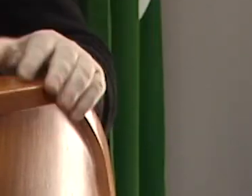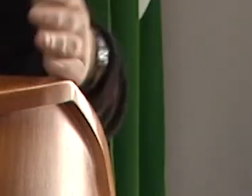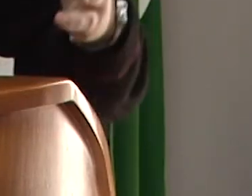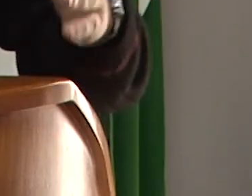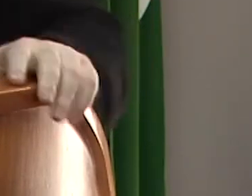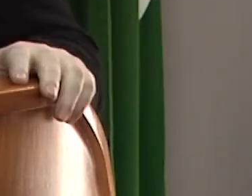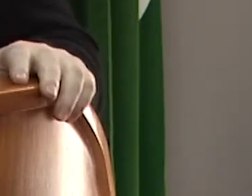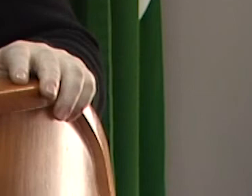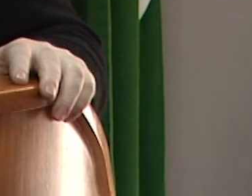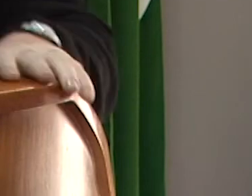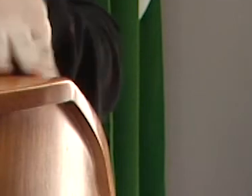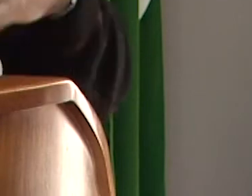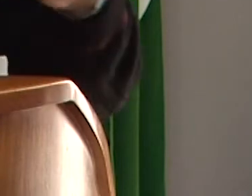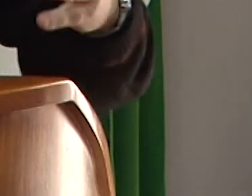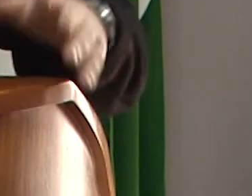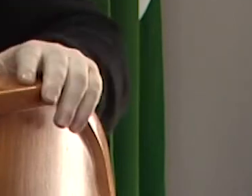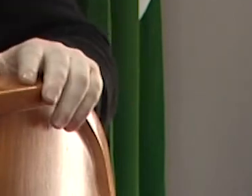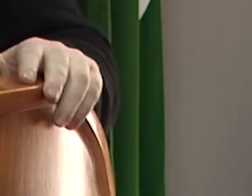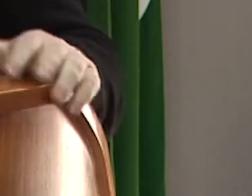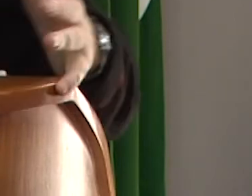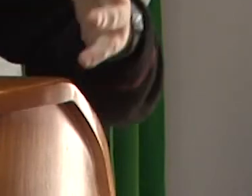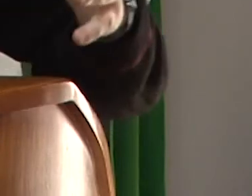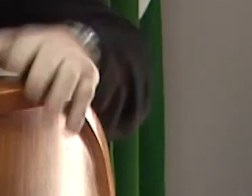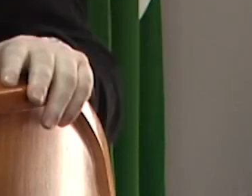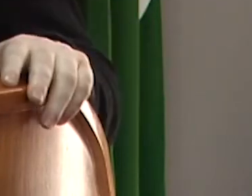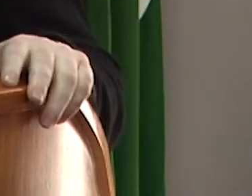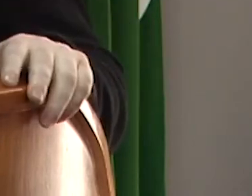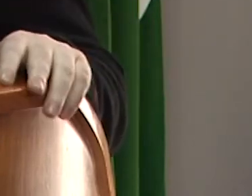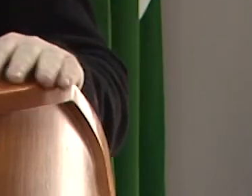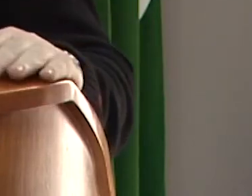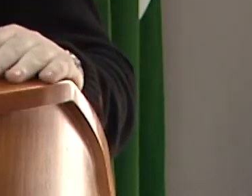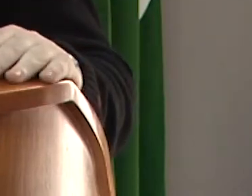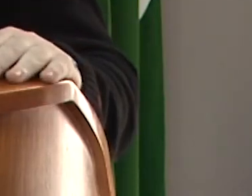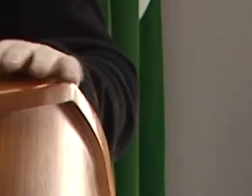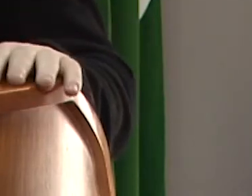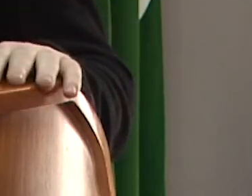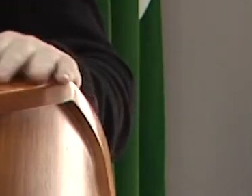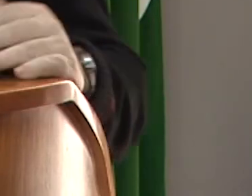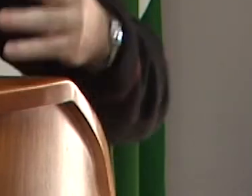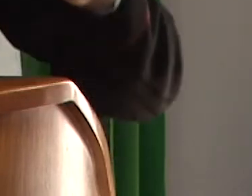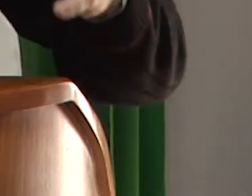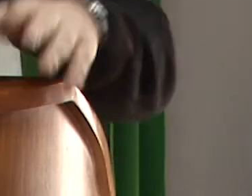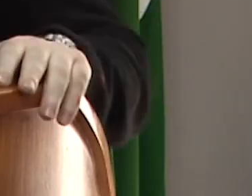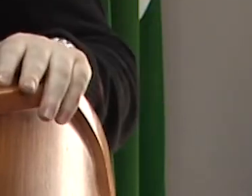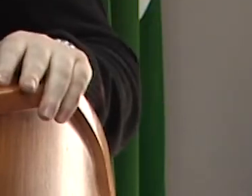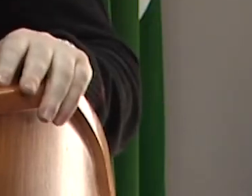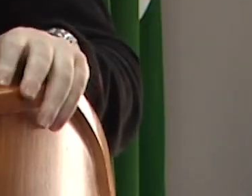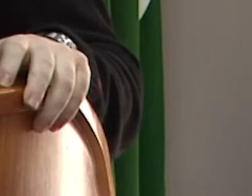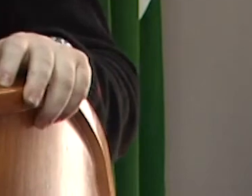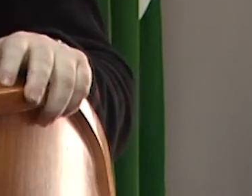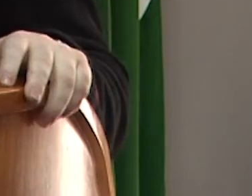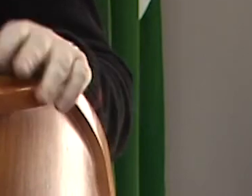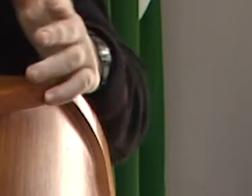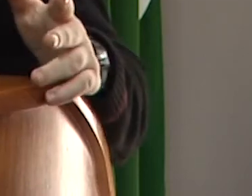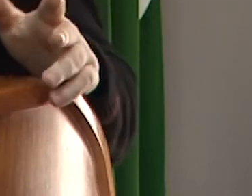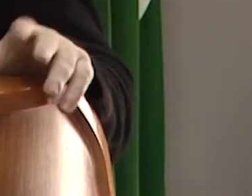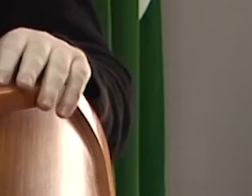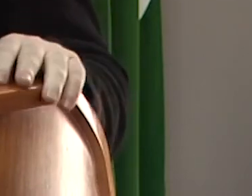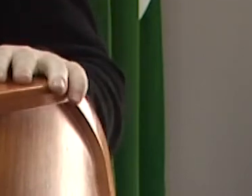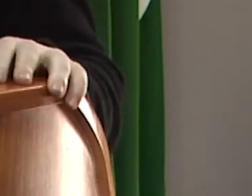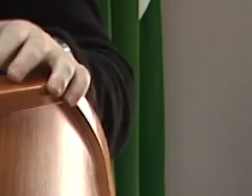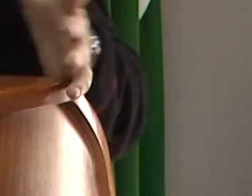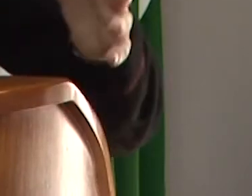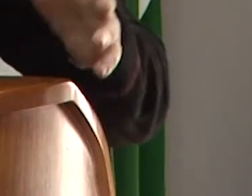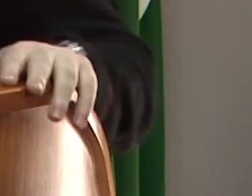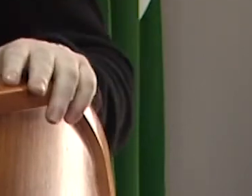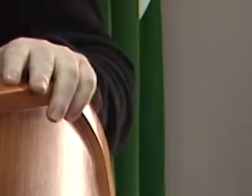estar fazendo, buscando, reavivar, então, a chama da esperança de lideranças que possam conduzir o